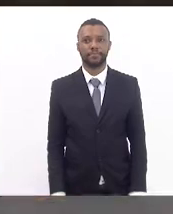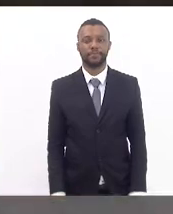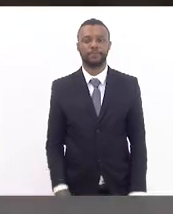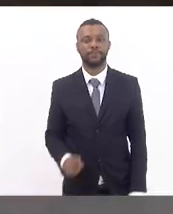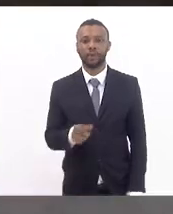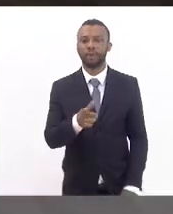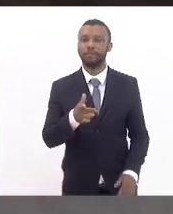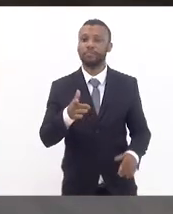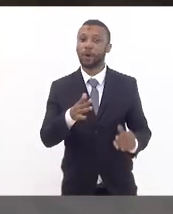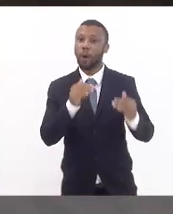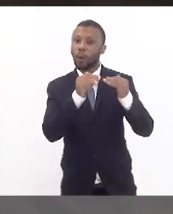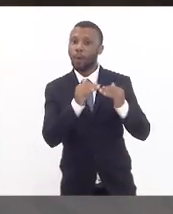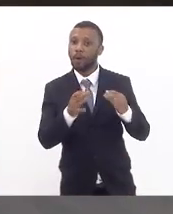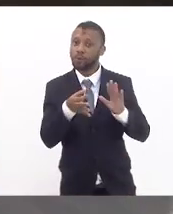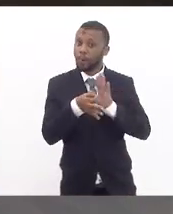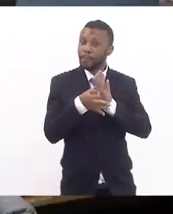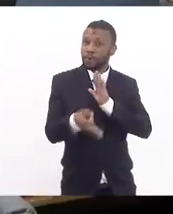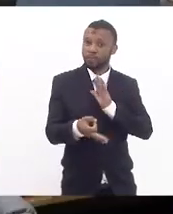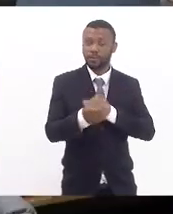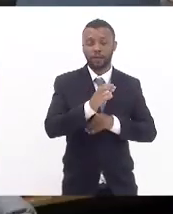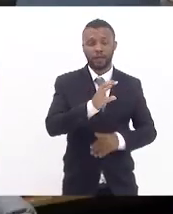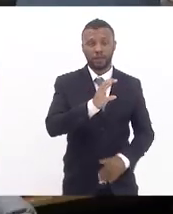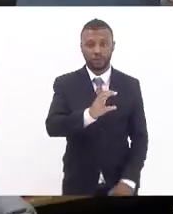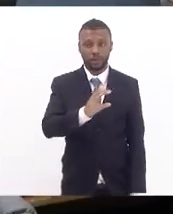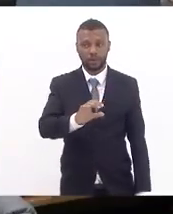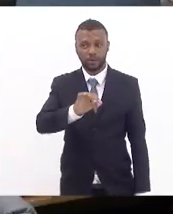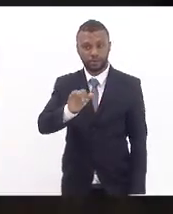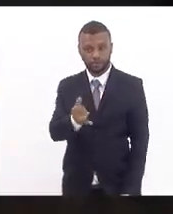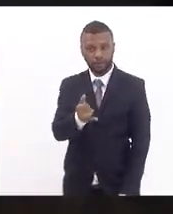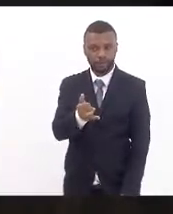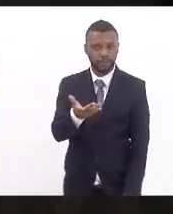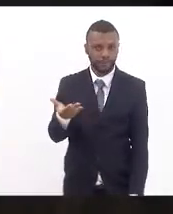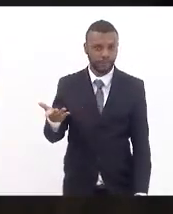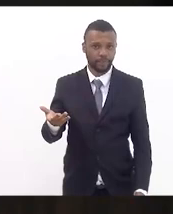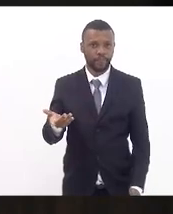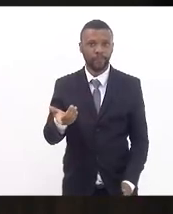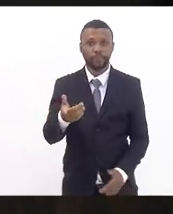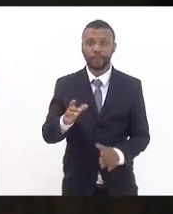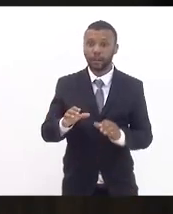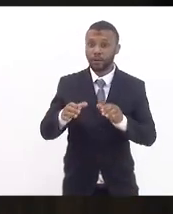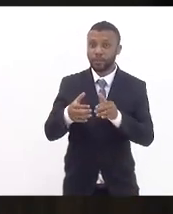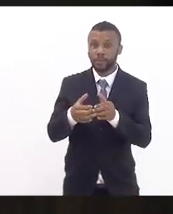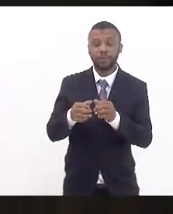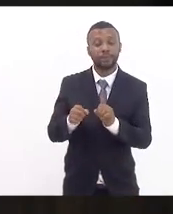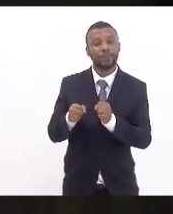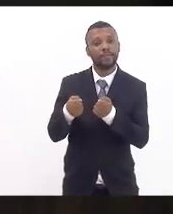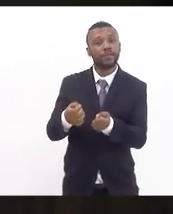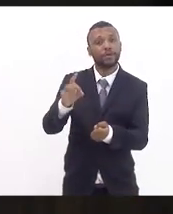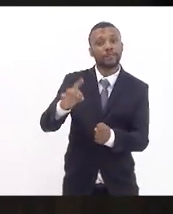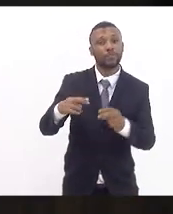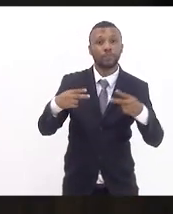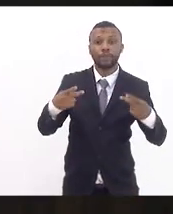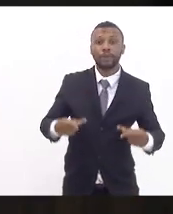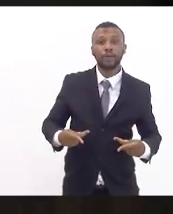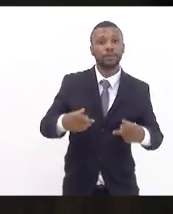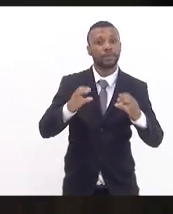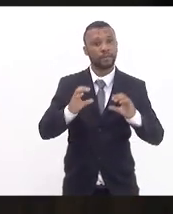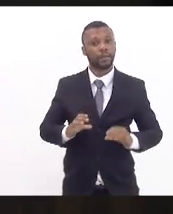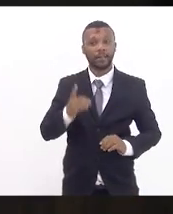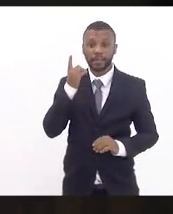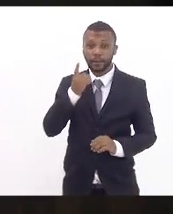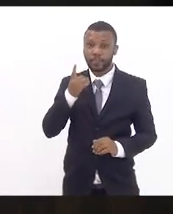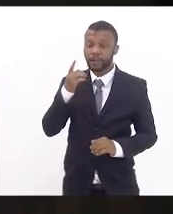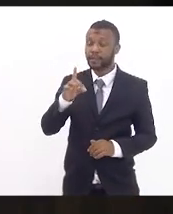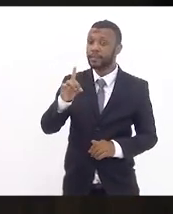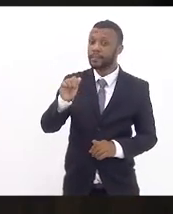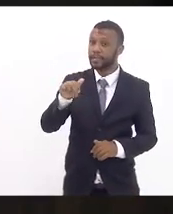Acompanhe a CCJ, senhor presidente. Pela Comissão de Defesa dos Direitos Humanos e Cidadania, deputada Dani Monteiro.